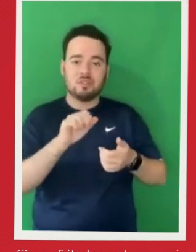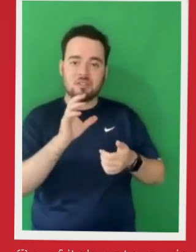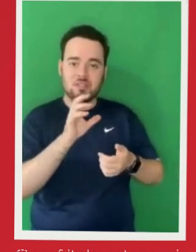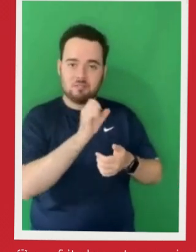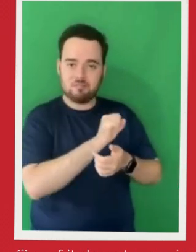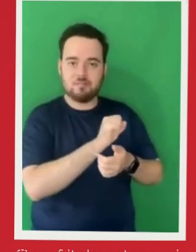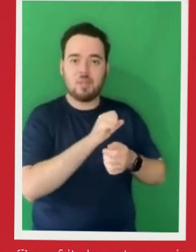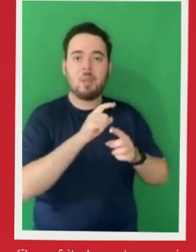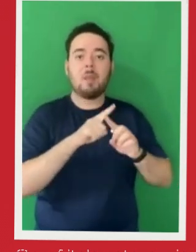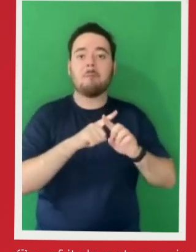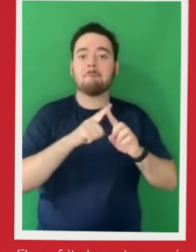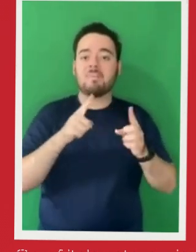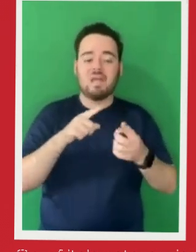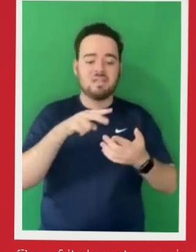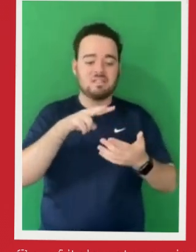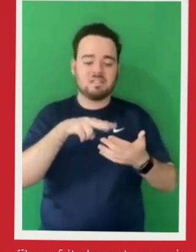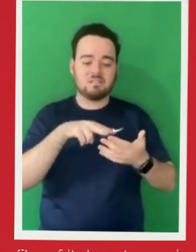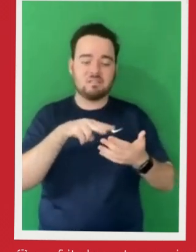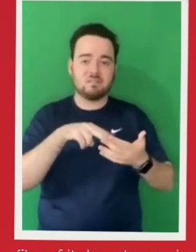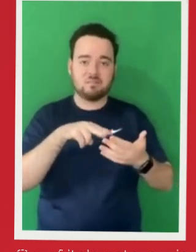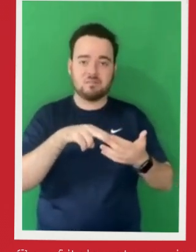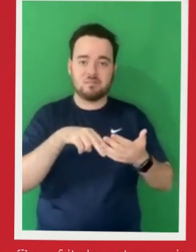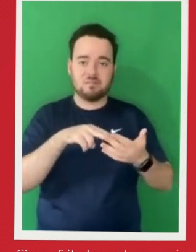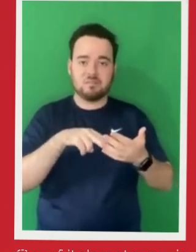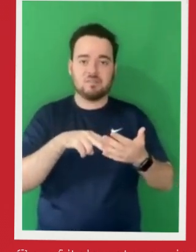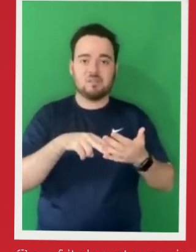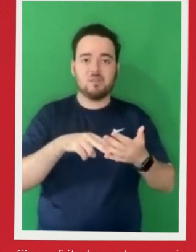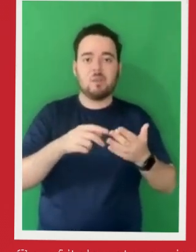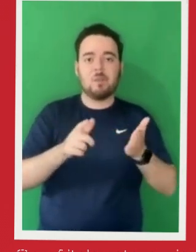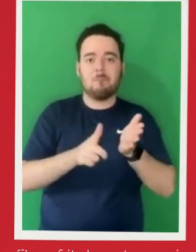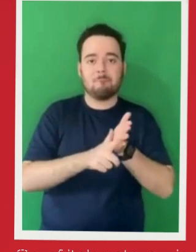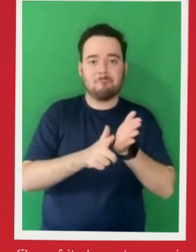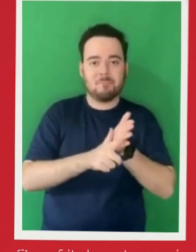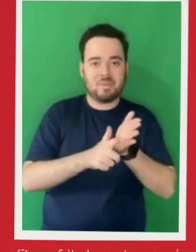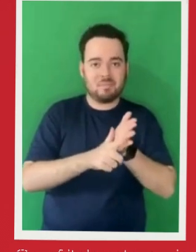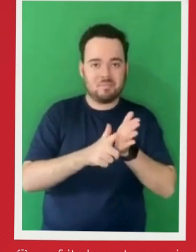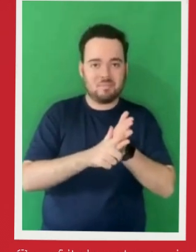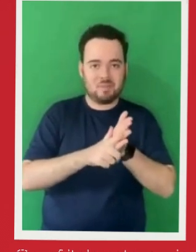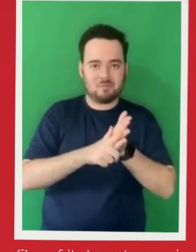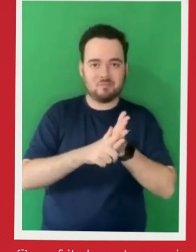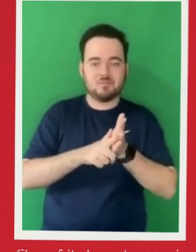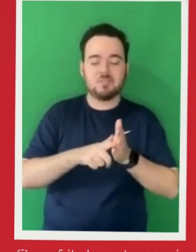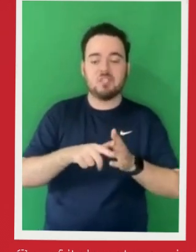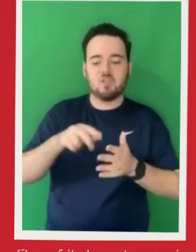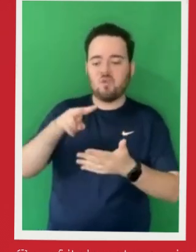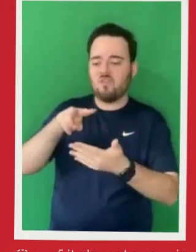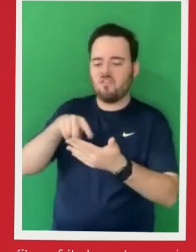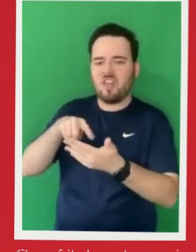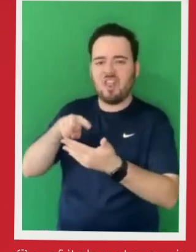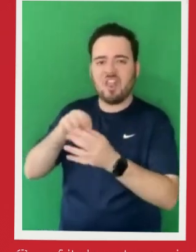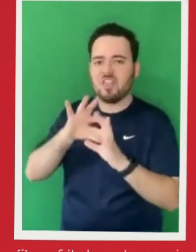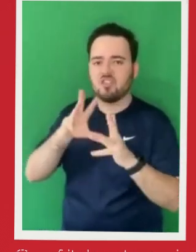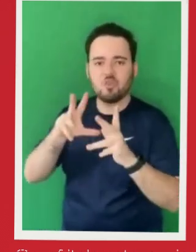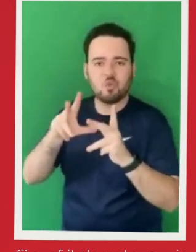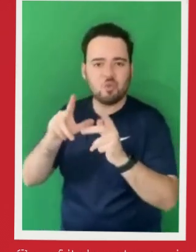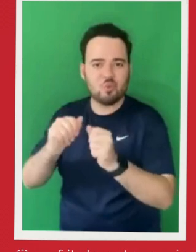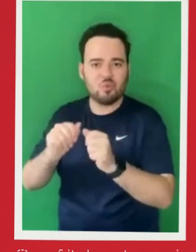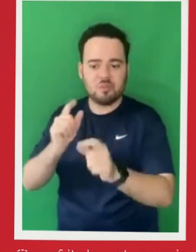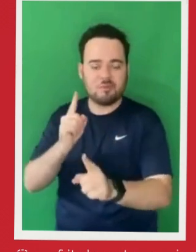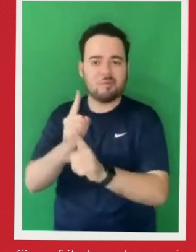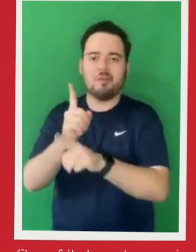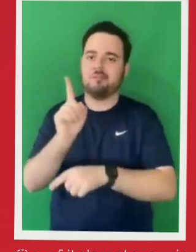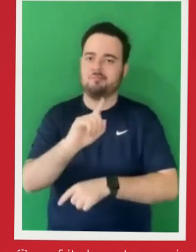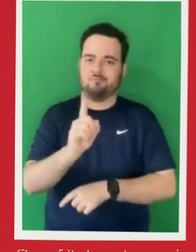algumas notas muito breves. Mas você não vai ler, lembra? O segundo papelzinho amarelinho, eu entro para o quadro. Você não vai